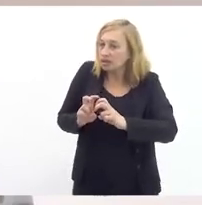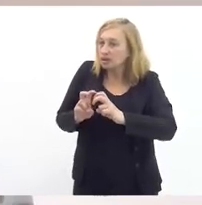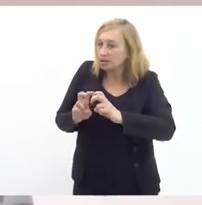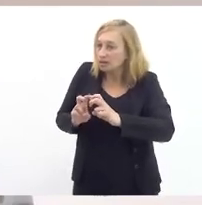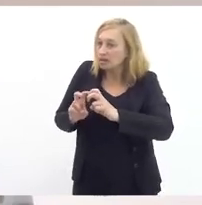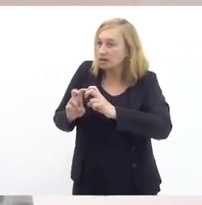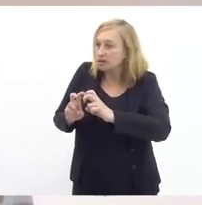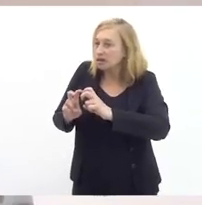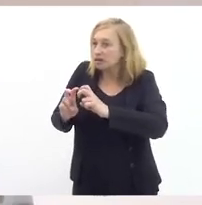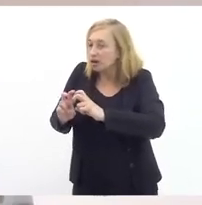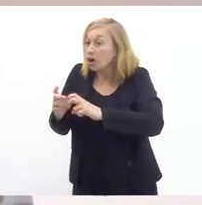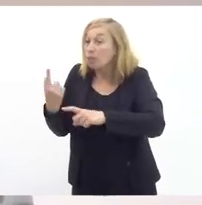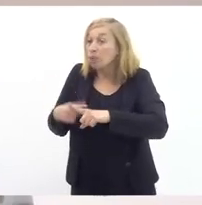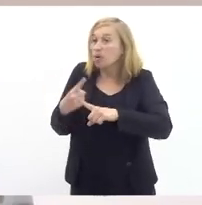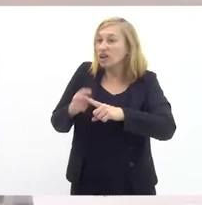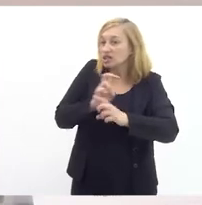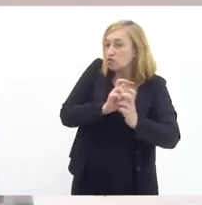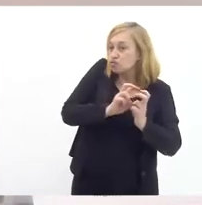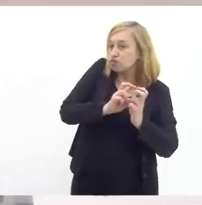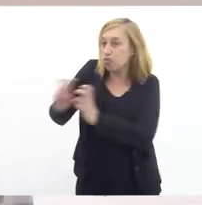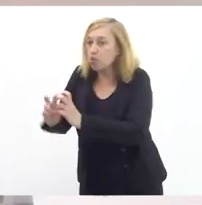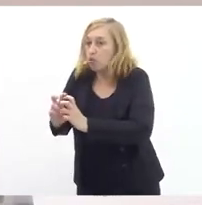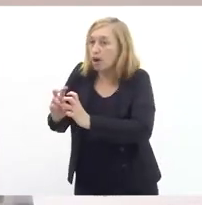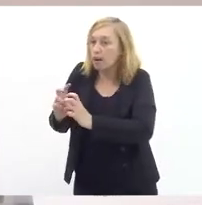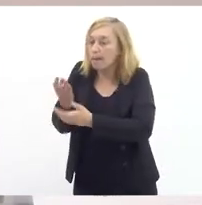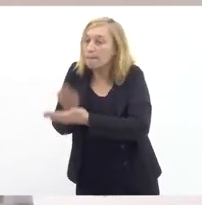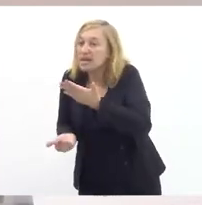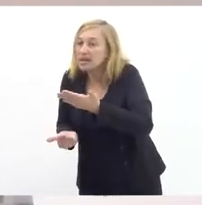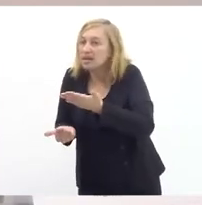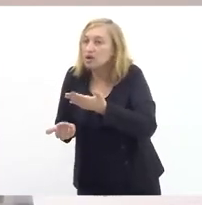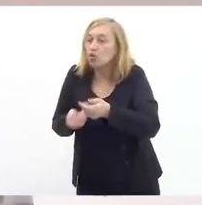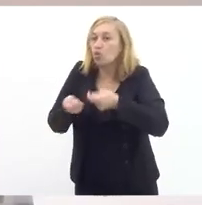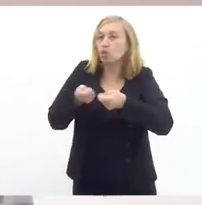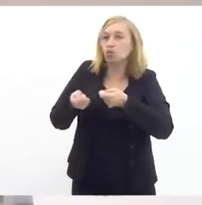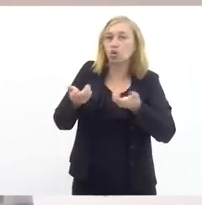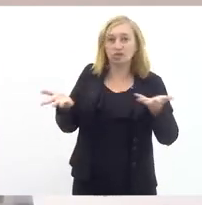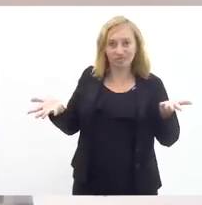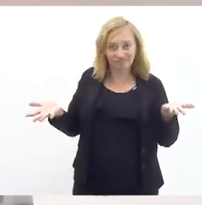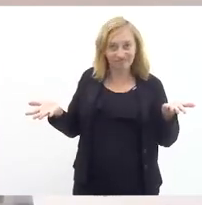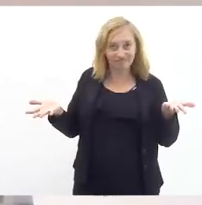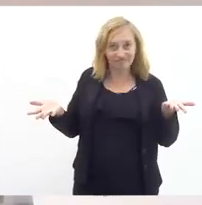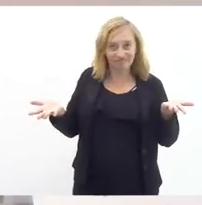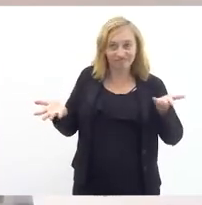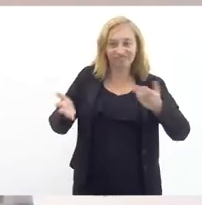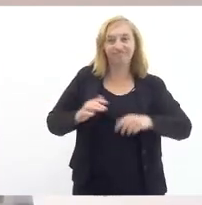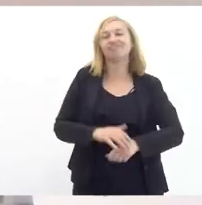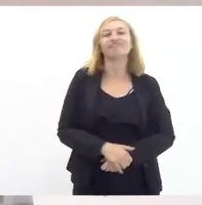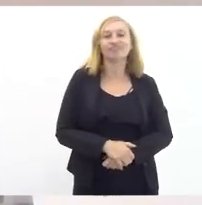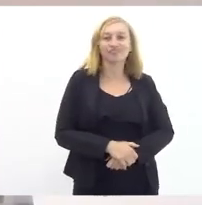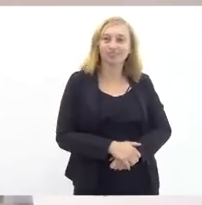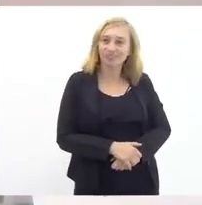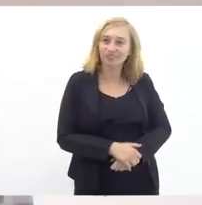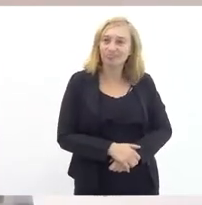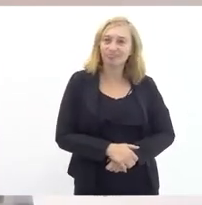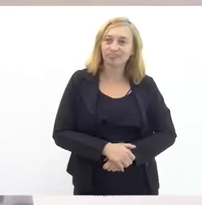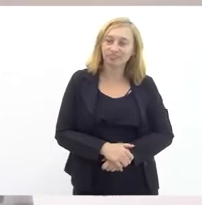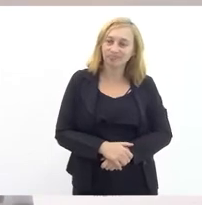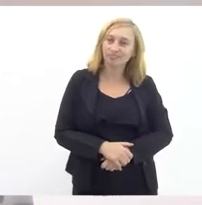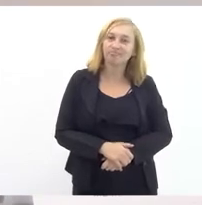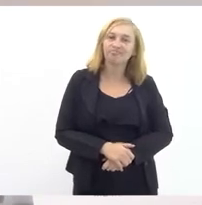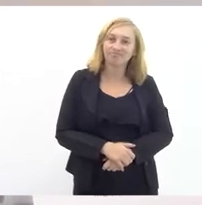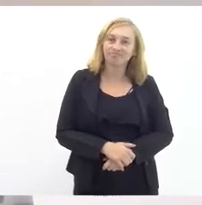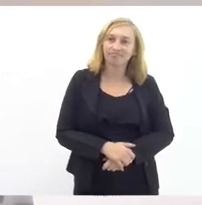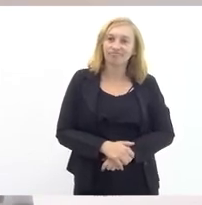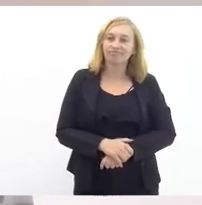a velocidade, pode descarrilhar, porque perdeu o dormente a capacidade da rigidez aos trilhos